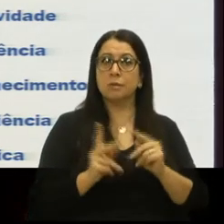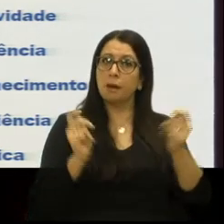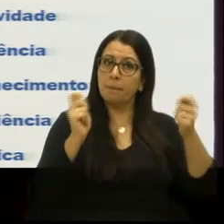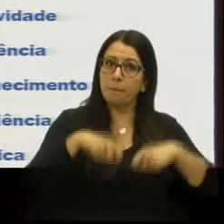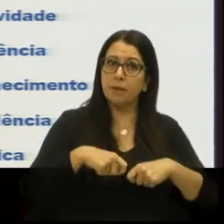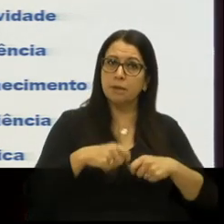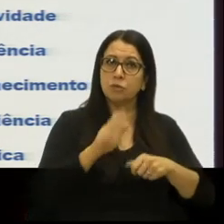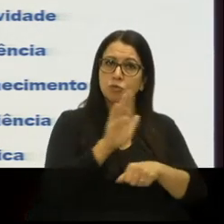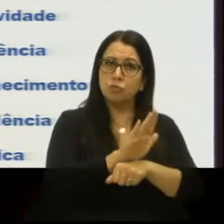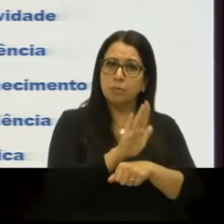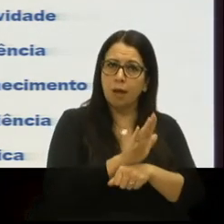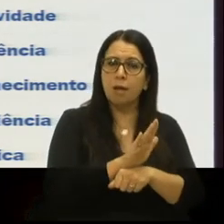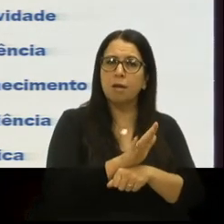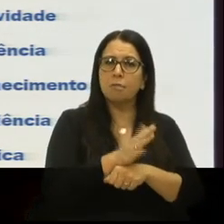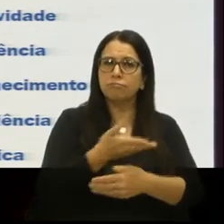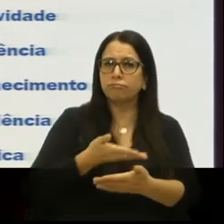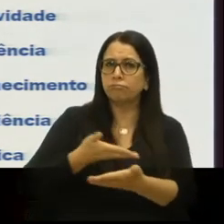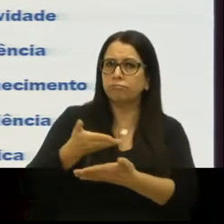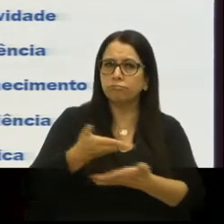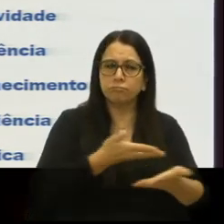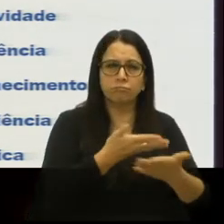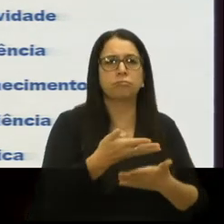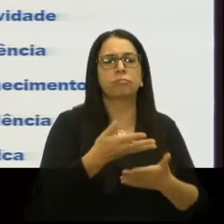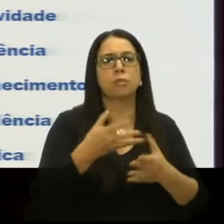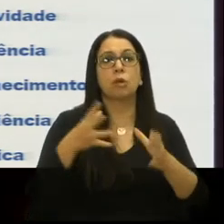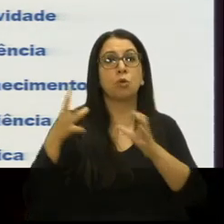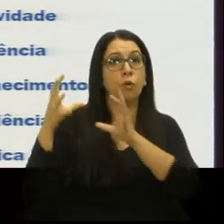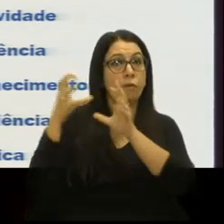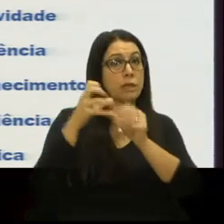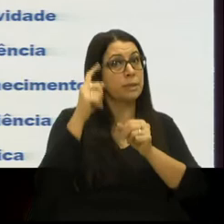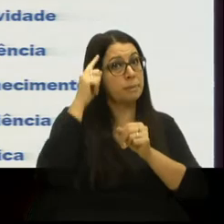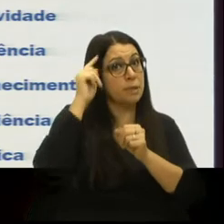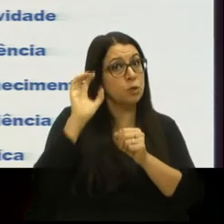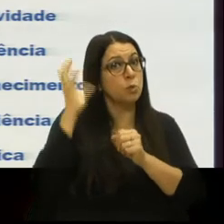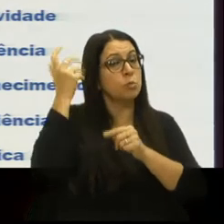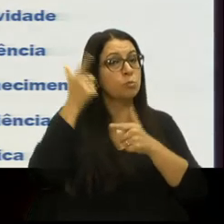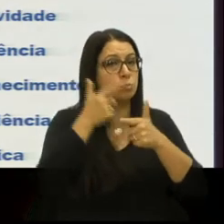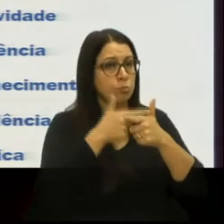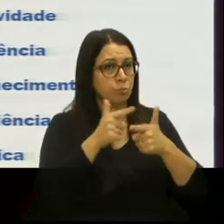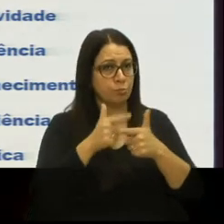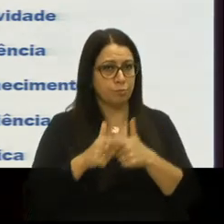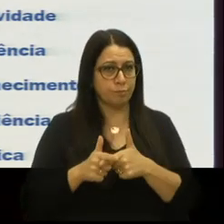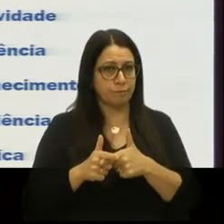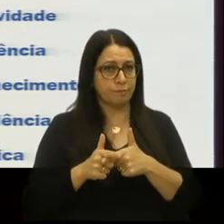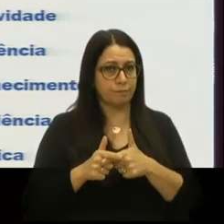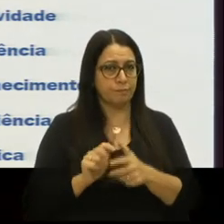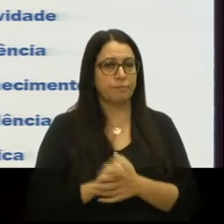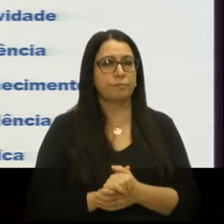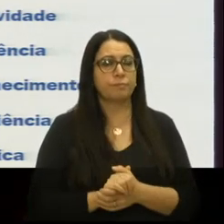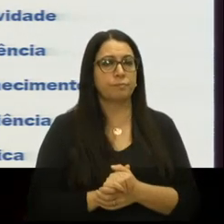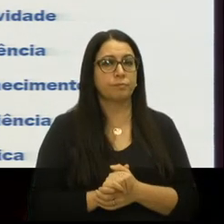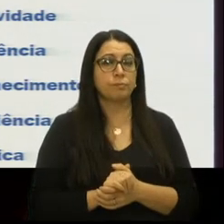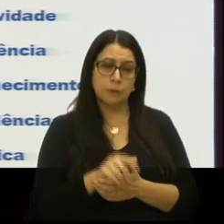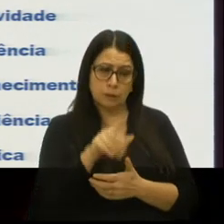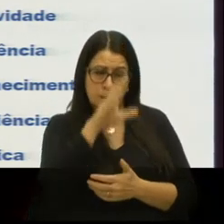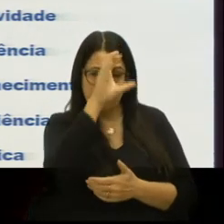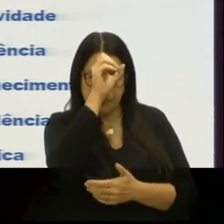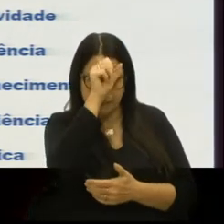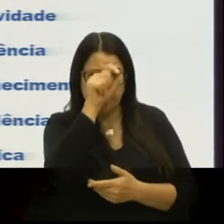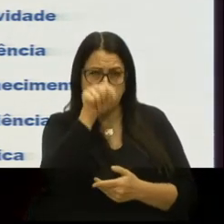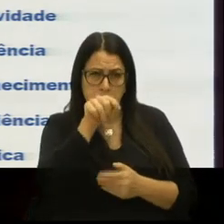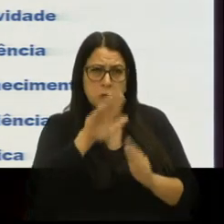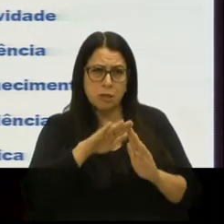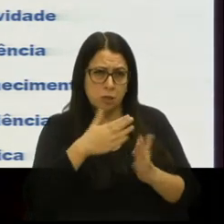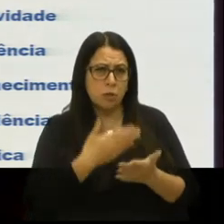de colaborar, mediar conflitos e solucionar problemas. A gente aprende isso na